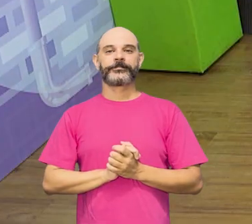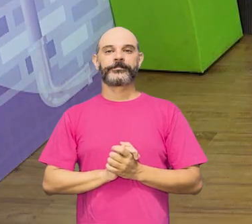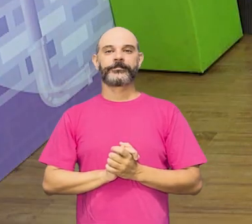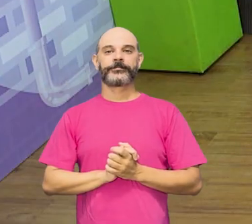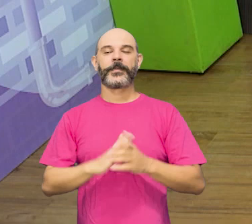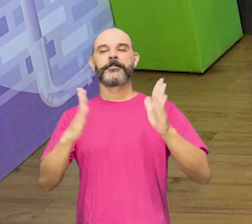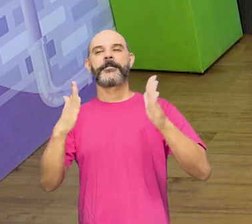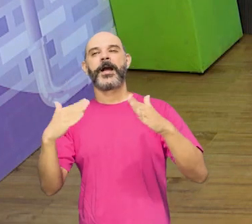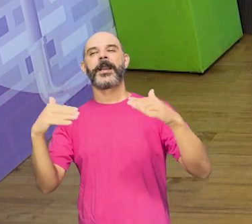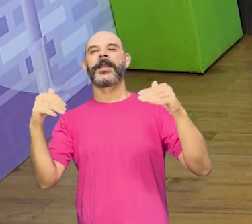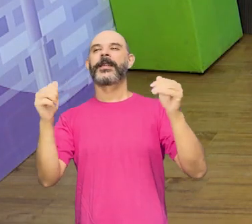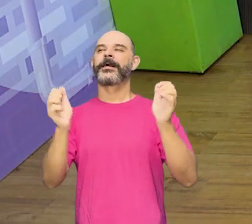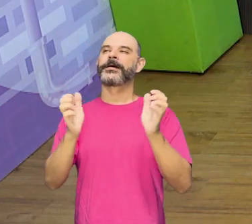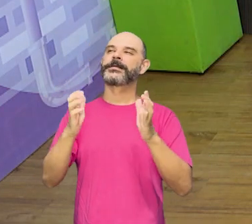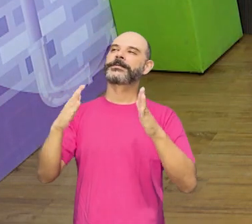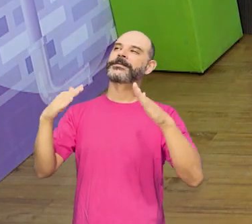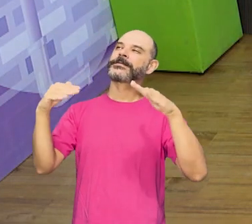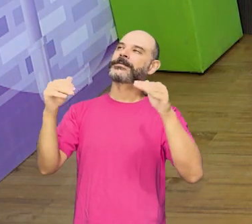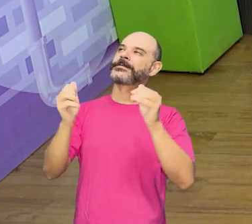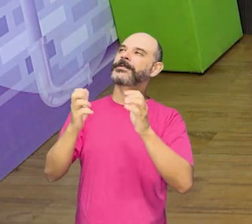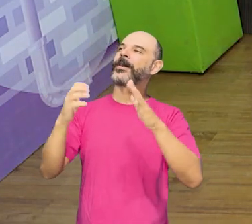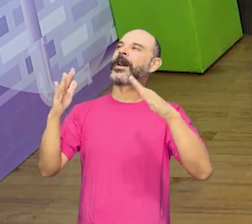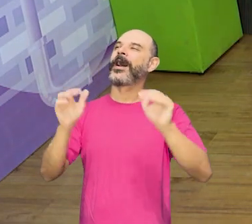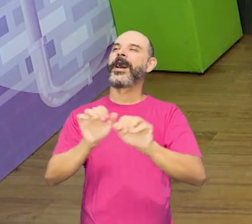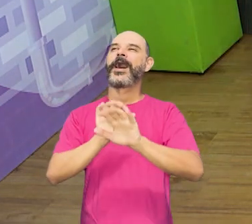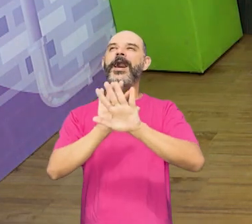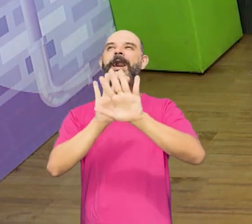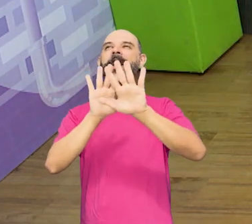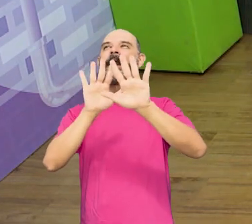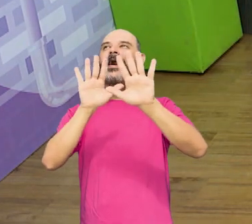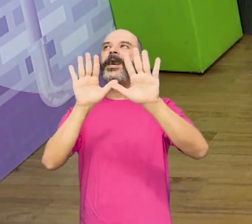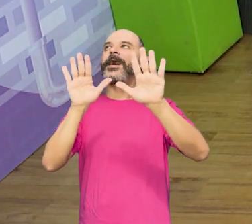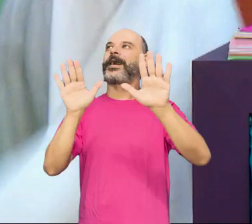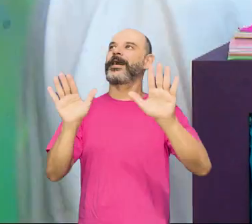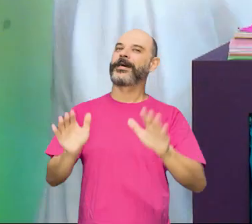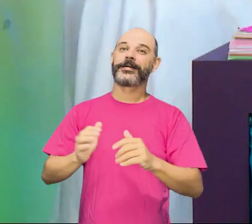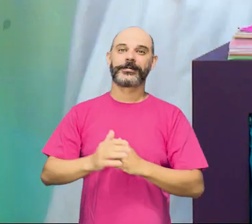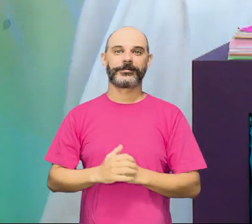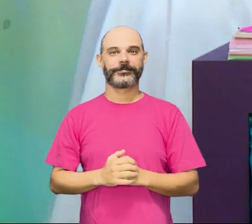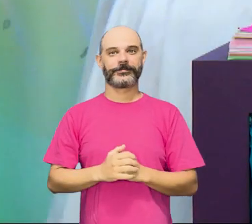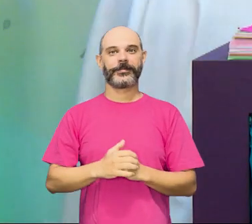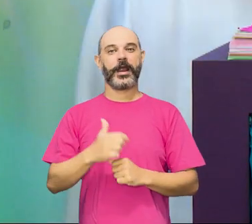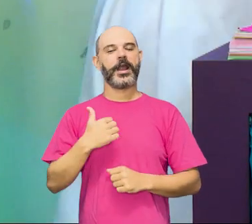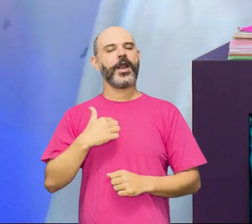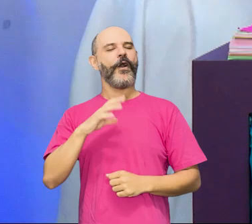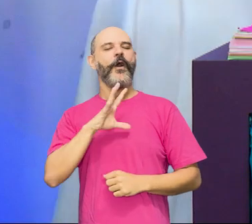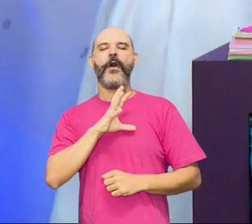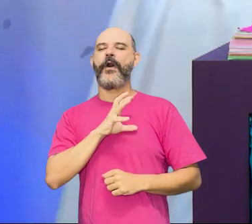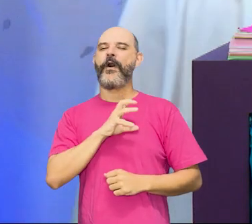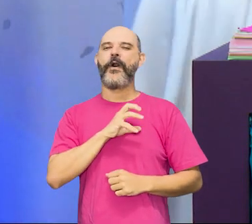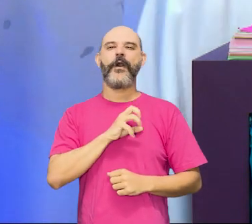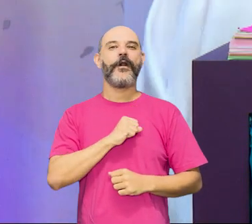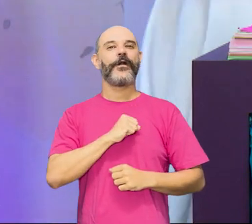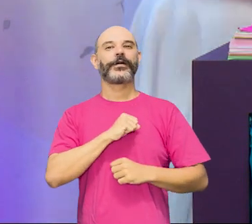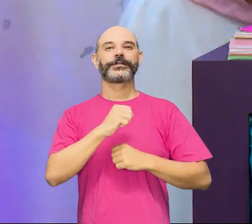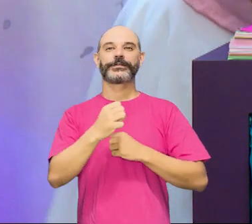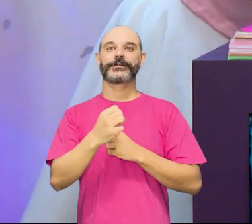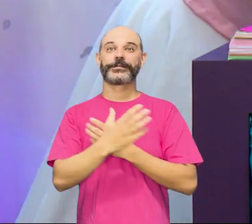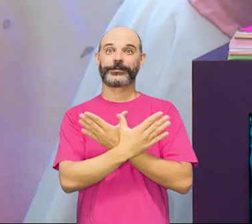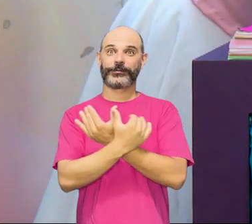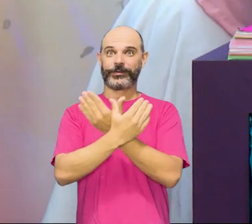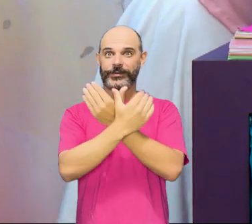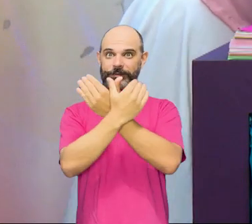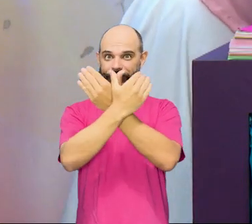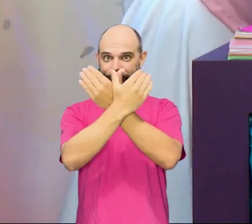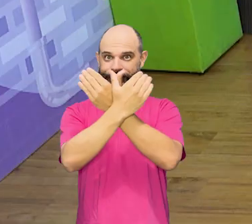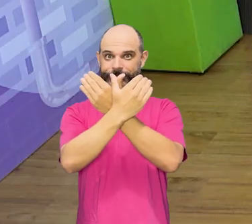Que balançam suave no ar. Eu Eu gosto de borboletas! E